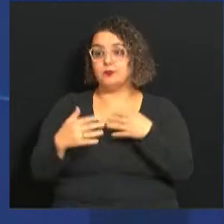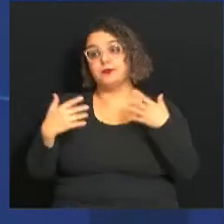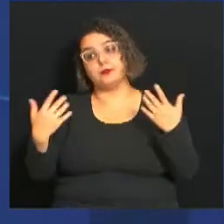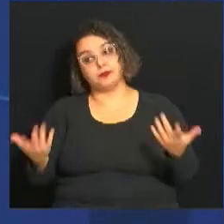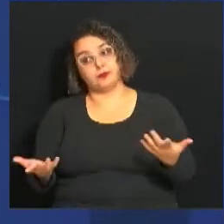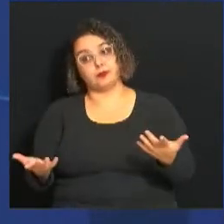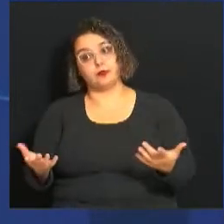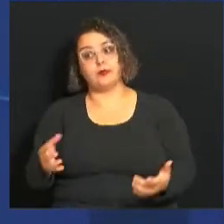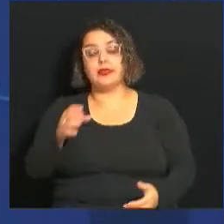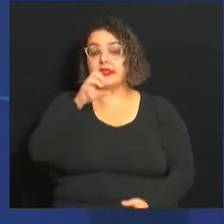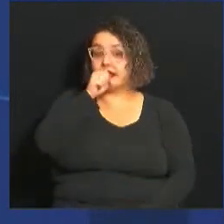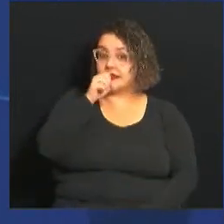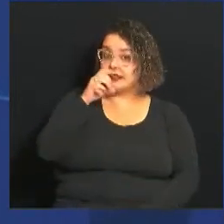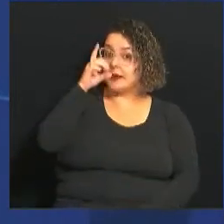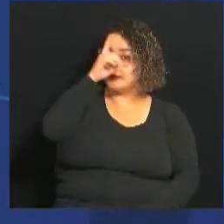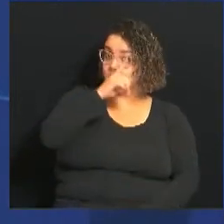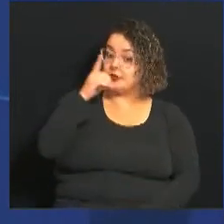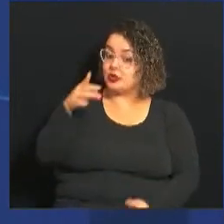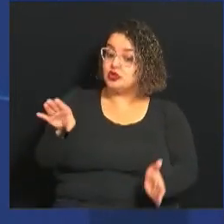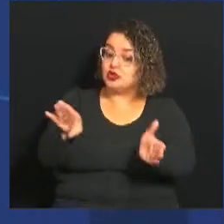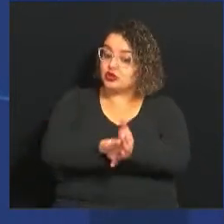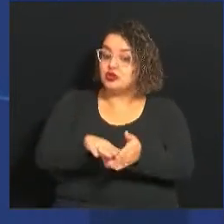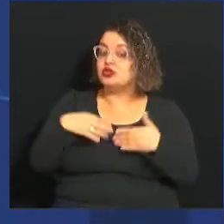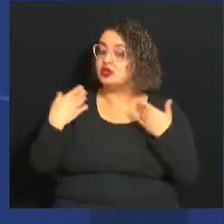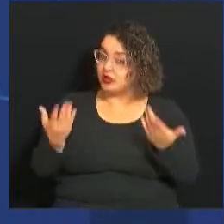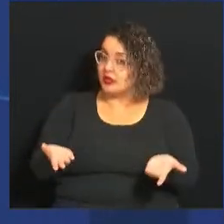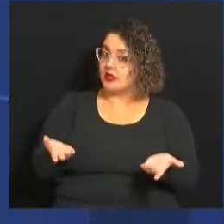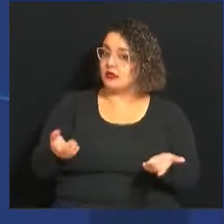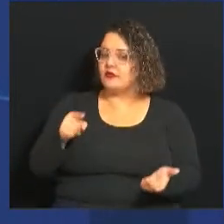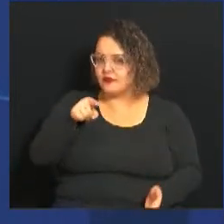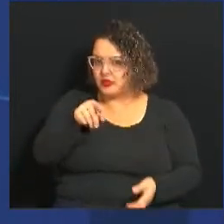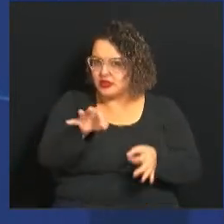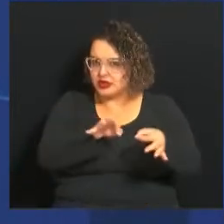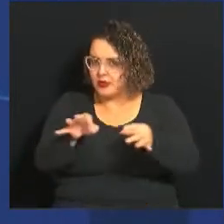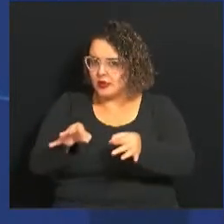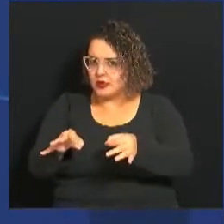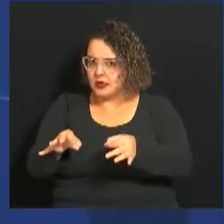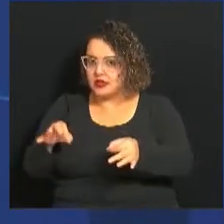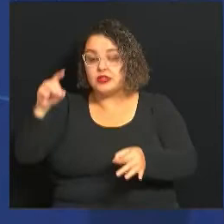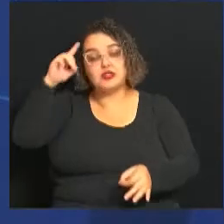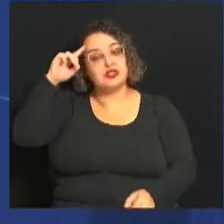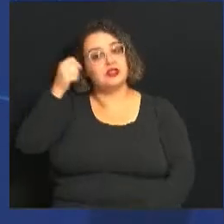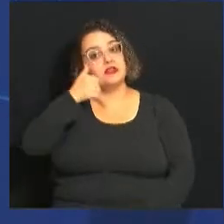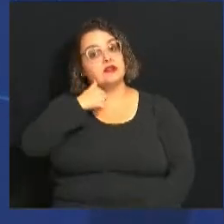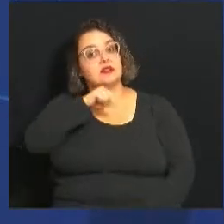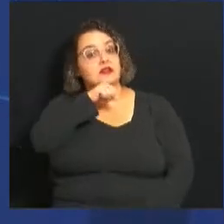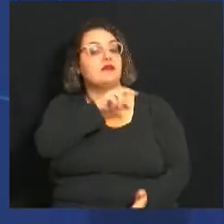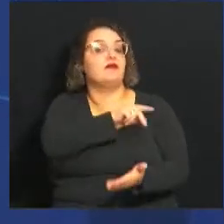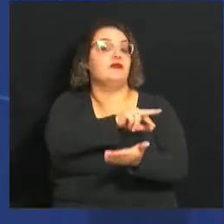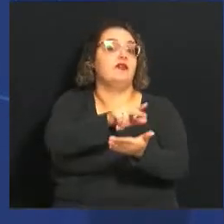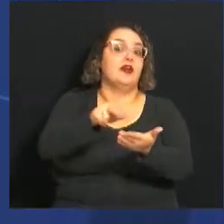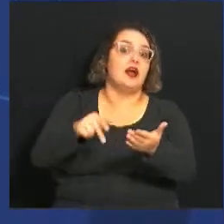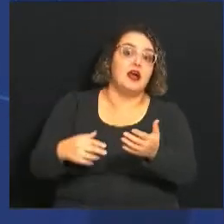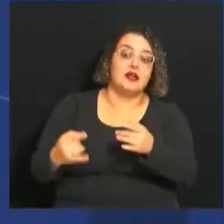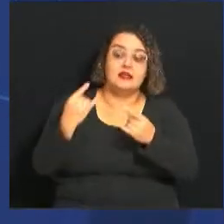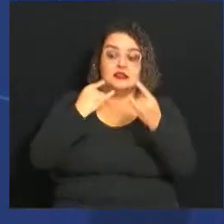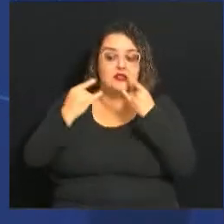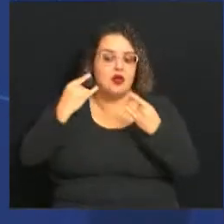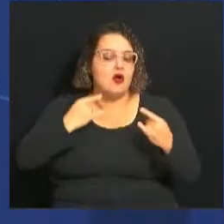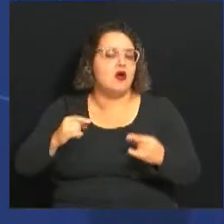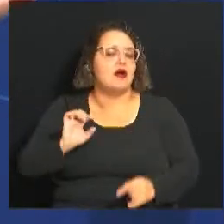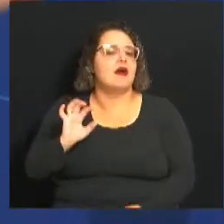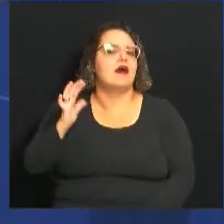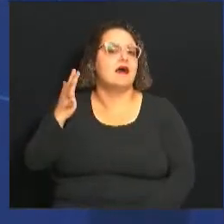fim de semana já está batendo aqui a nossa porta. Você já tem programa? Tem Dia das Mães, tem muitas atrações aqui na nossa